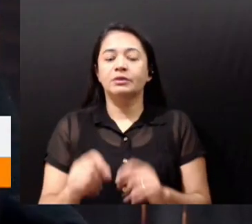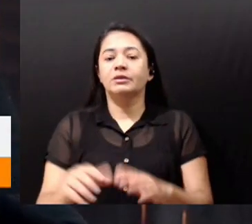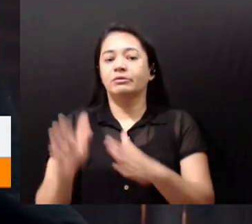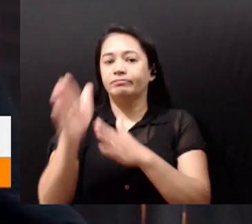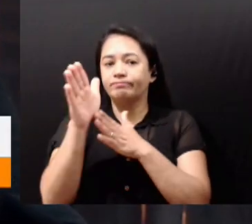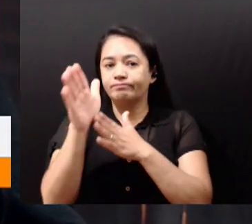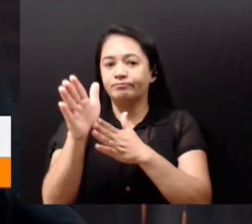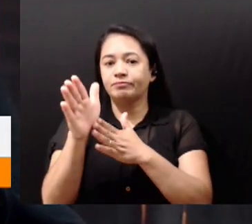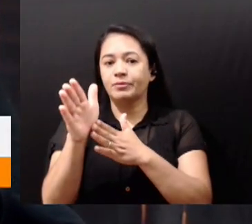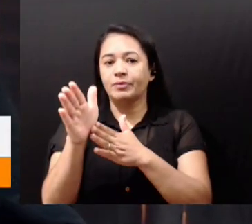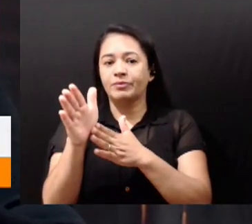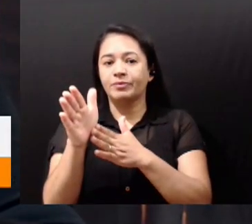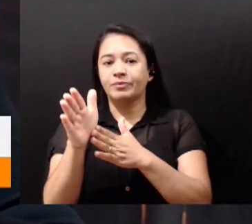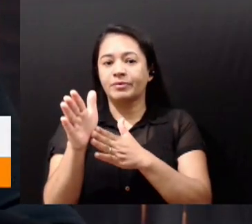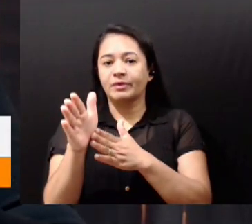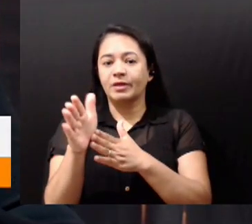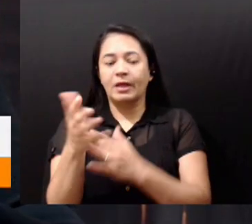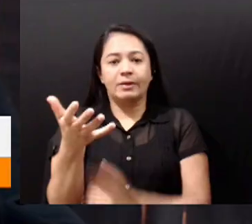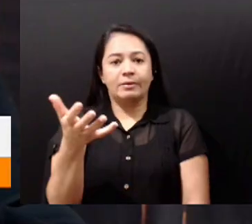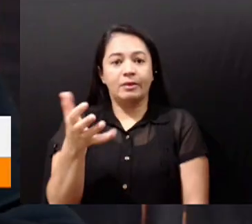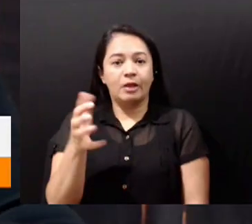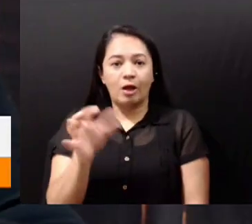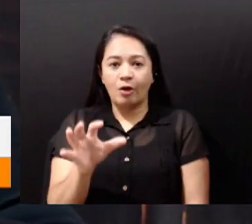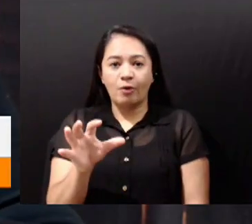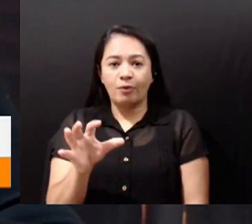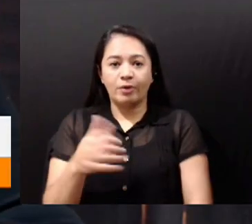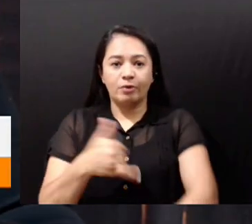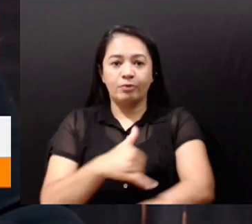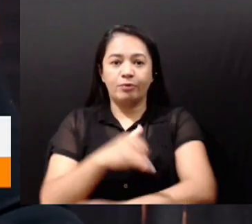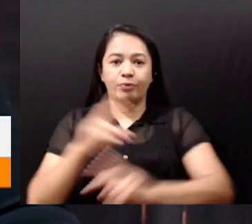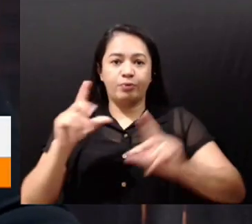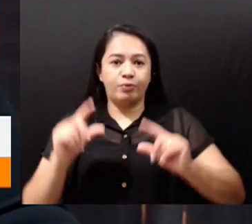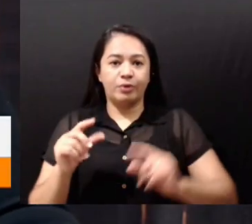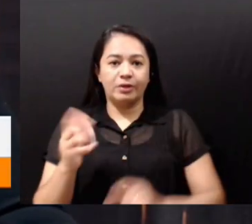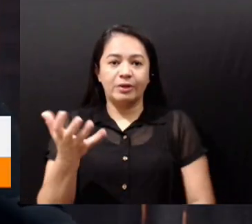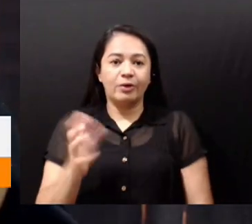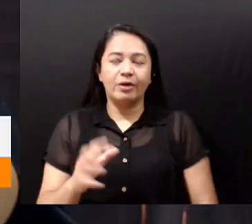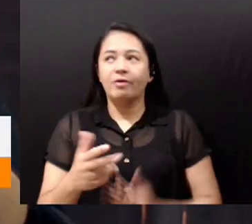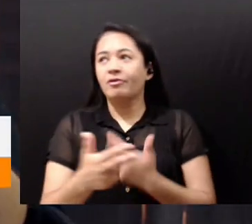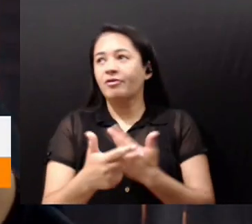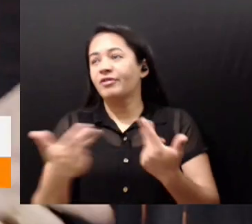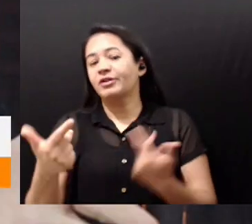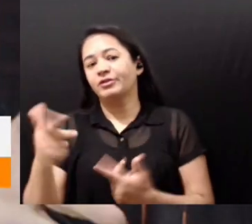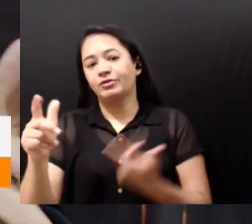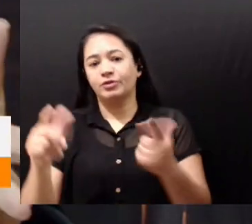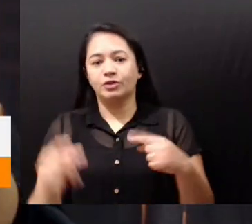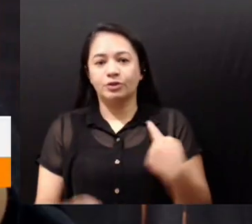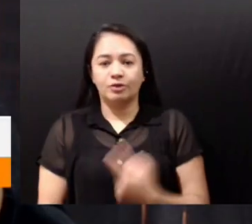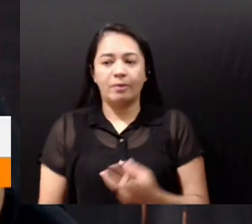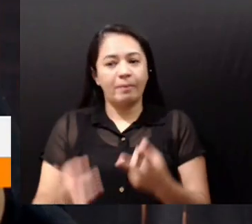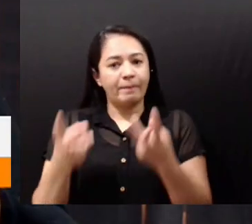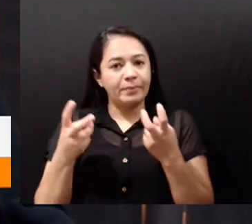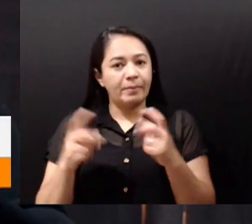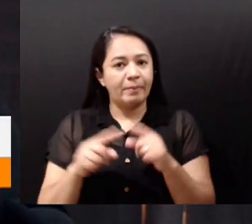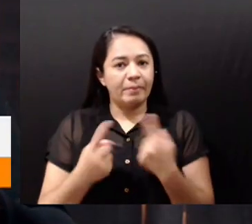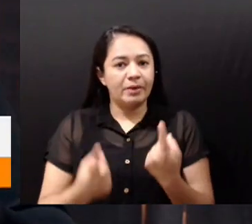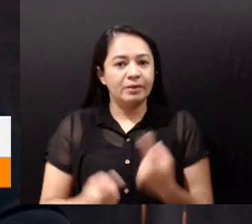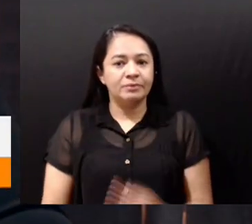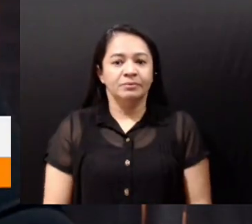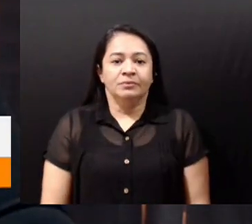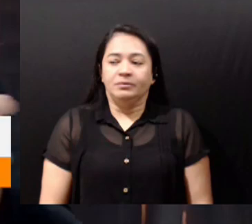de não querer diminuir o meu corpo, são várias outras questões aí que a gente olha. Mas a direção que você falou, como que eu